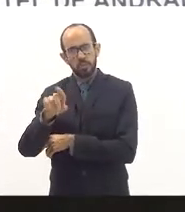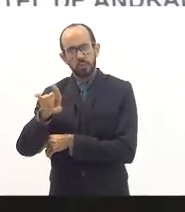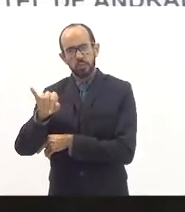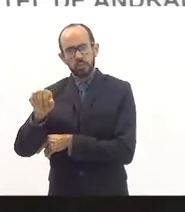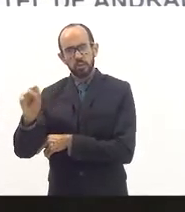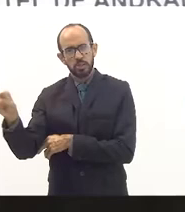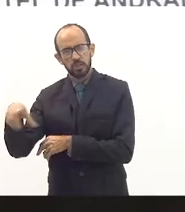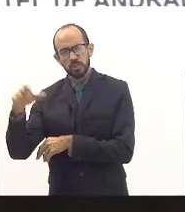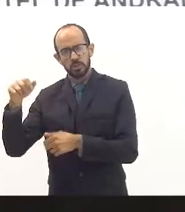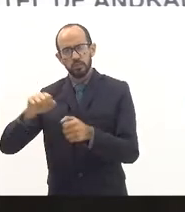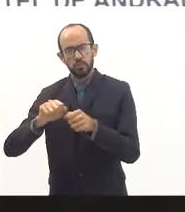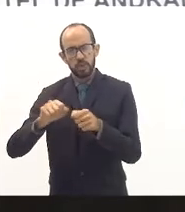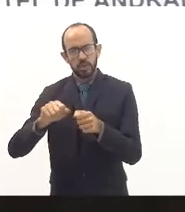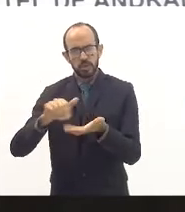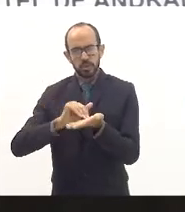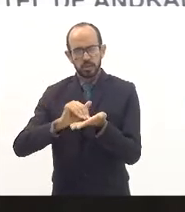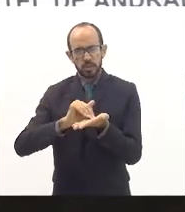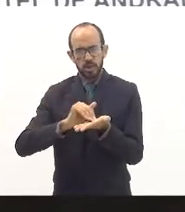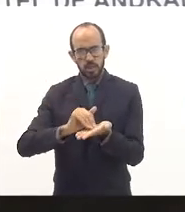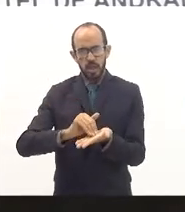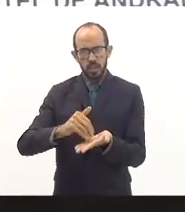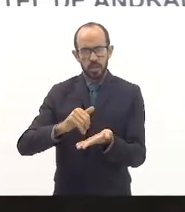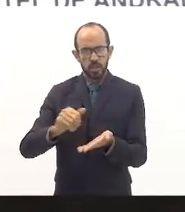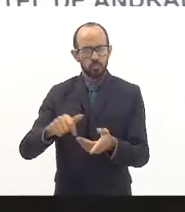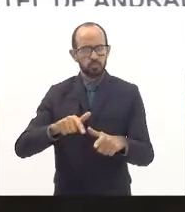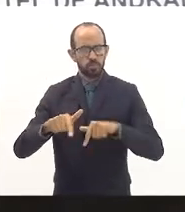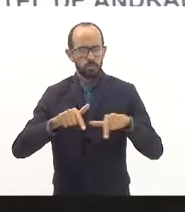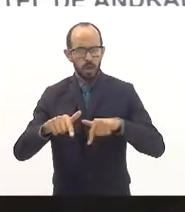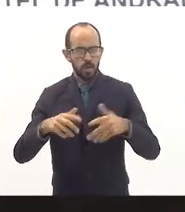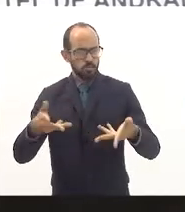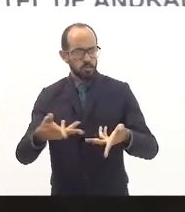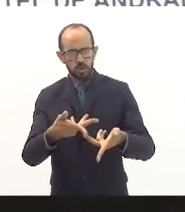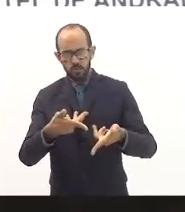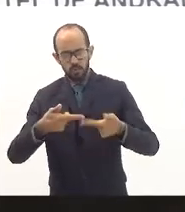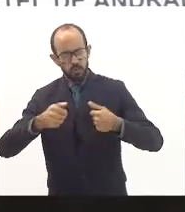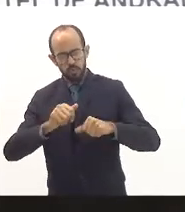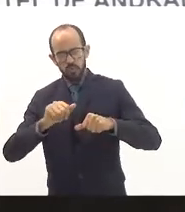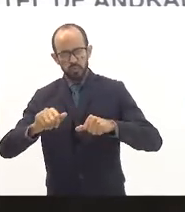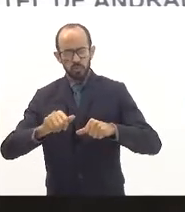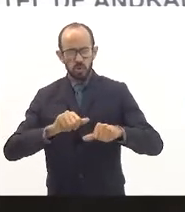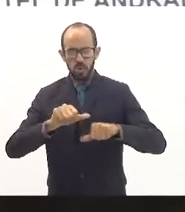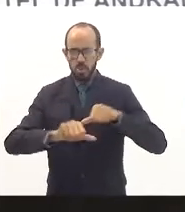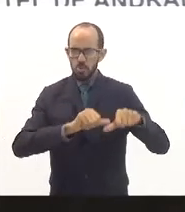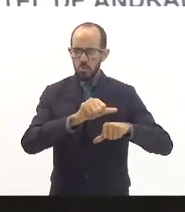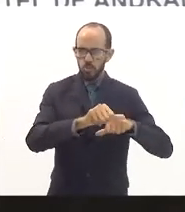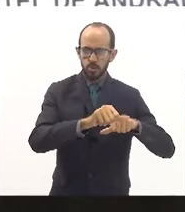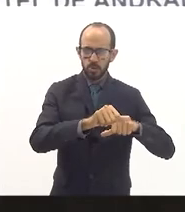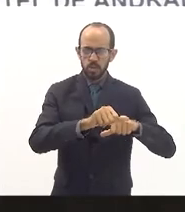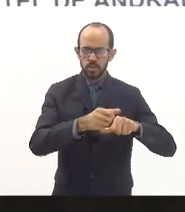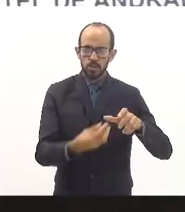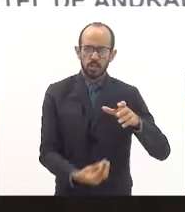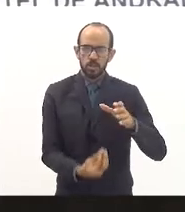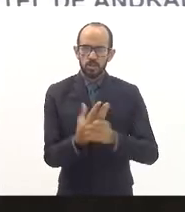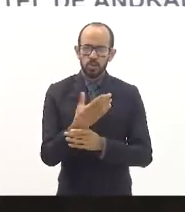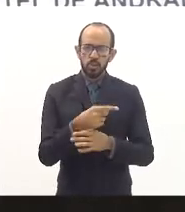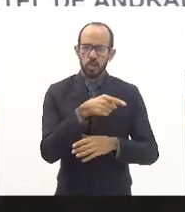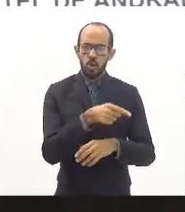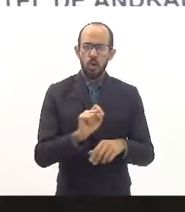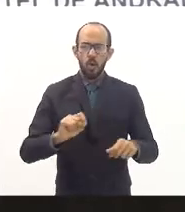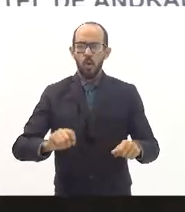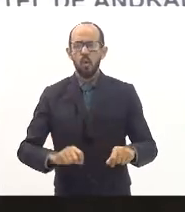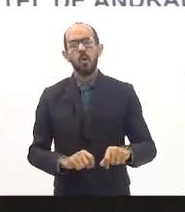à frente da secretaria, um admirável trabalho, dinâmico, criativo, que o credenciou